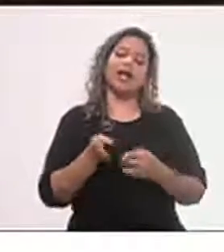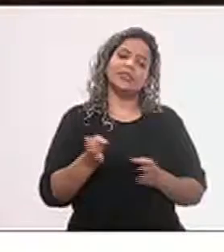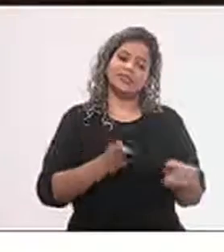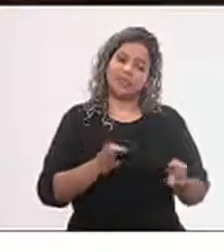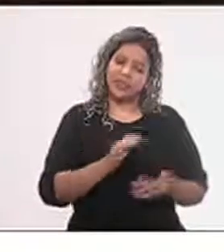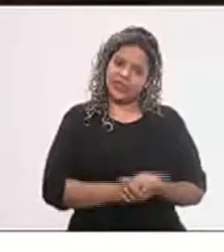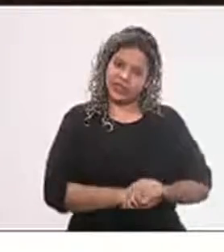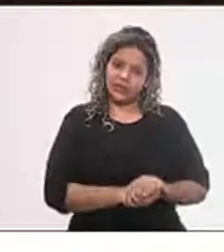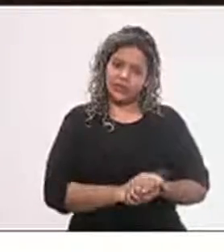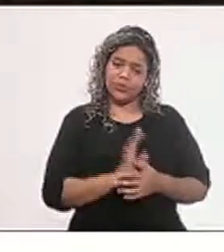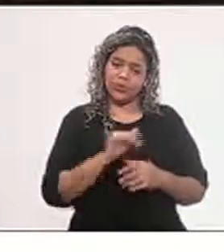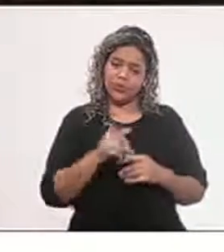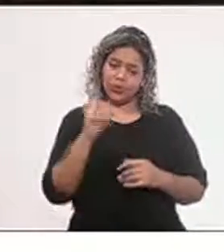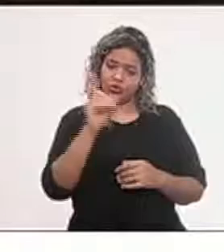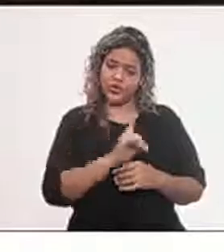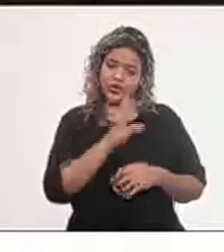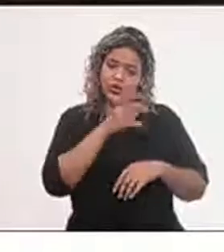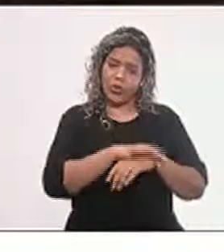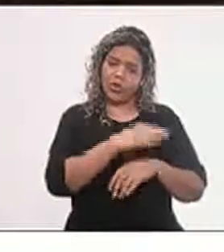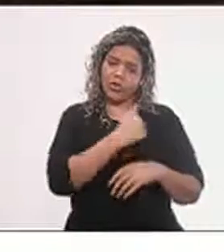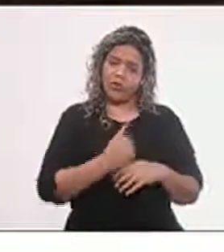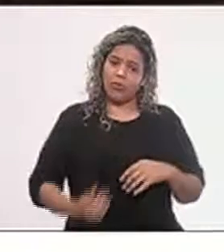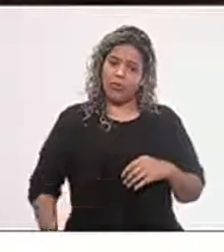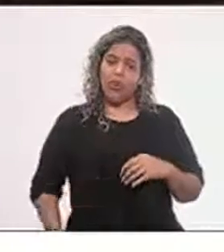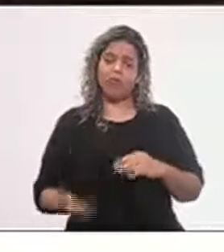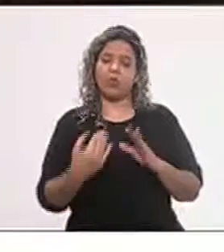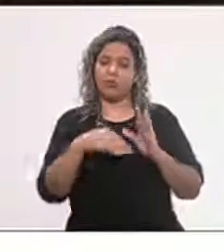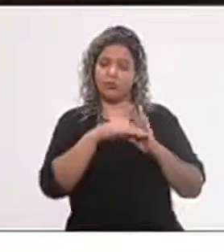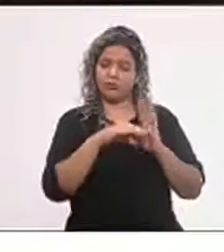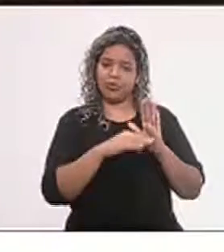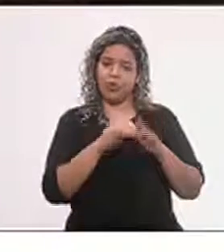acesso a elas. O direito à segurança pública,